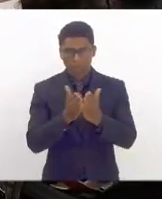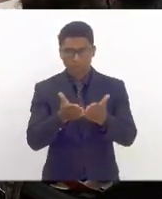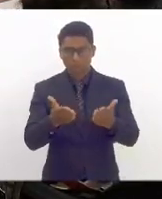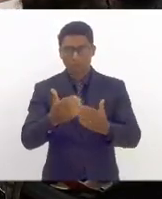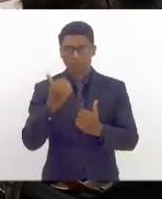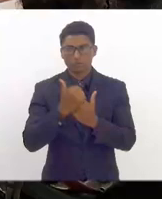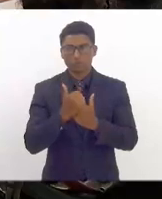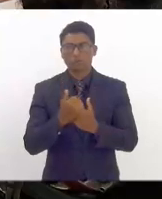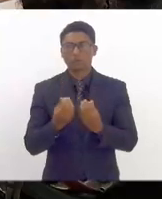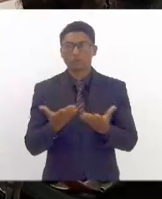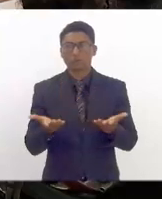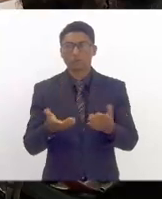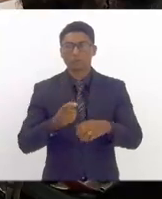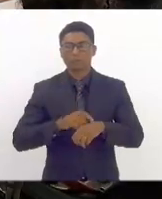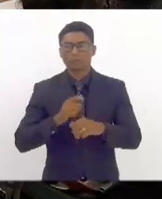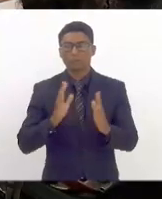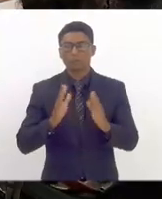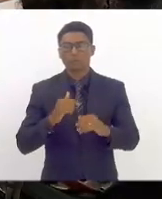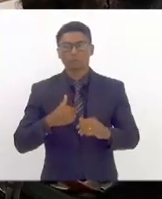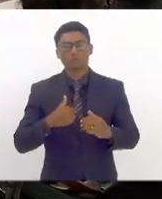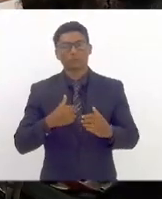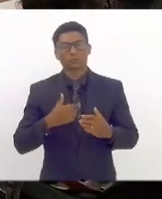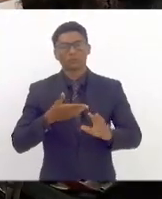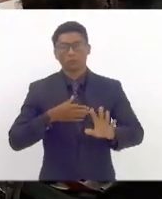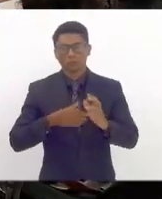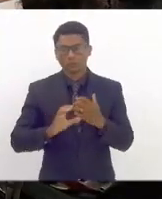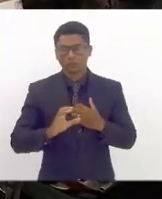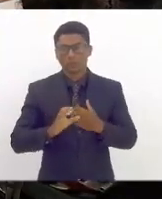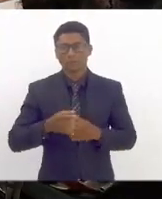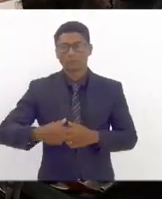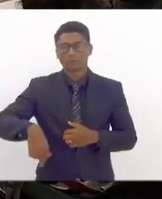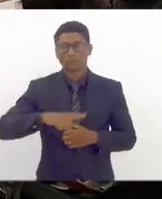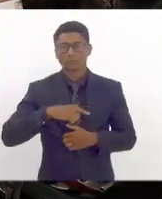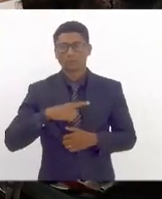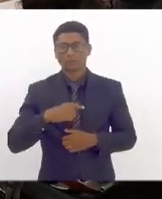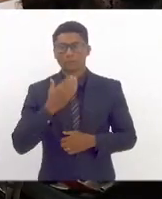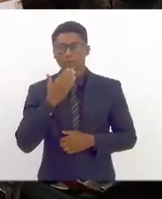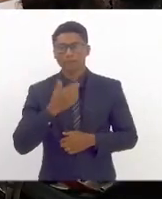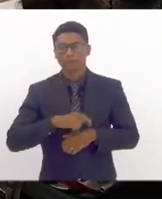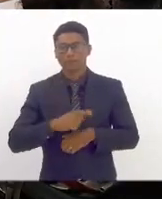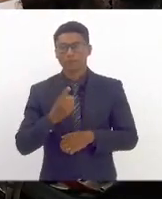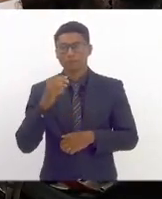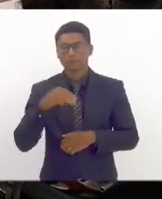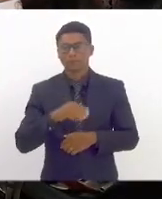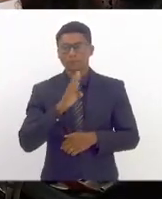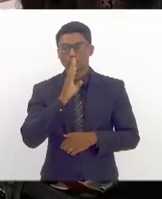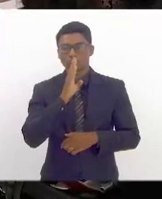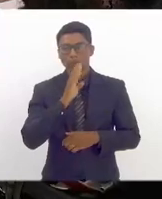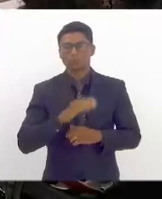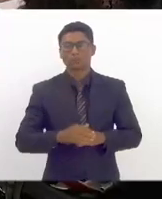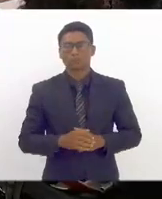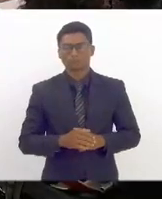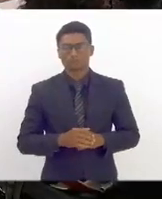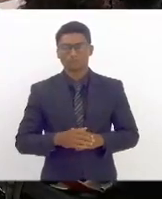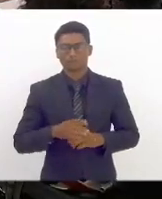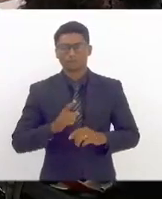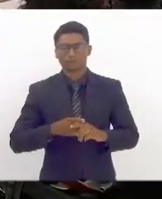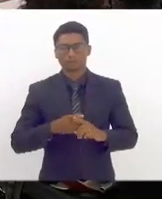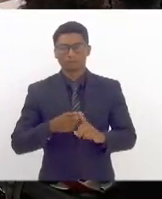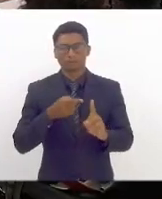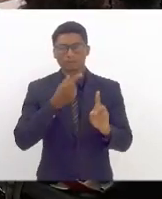não é para esse momento solidariedade hoje nós vamos pedir um minuto de silêncio em relação ao